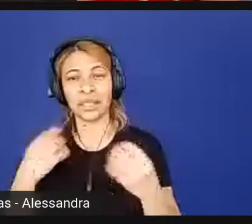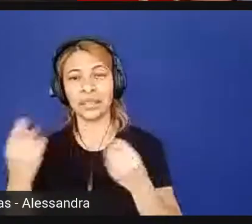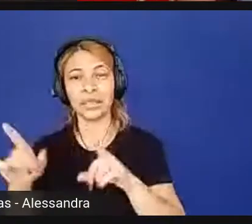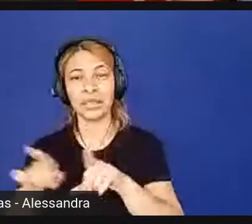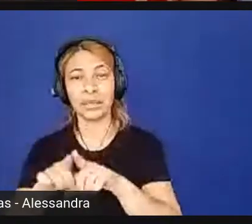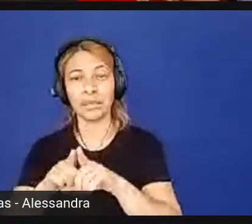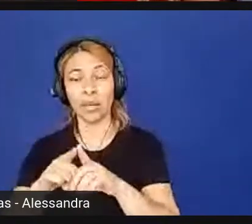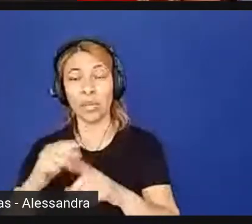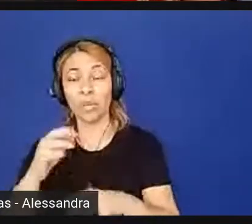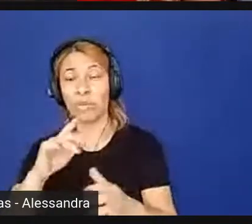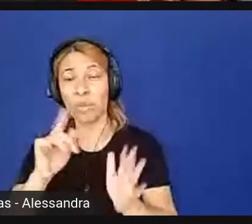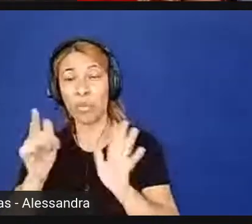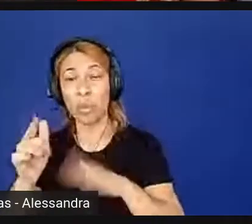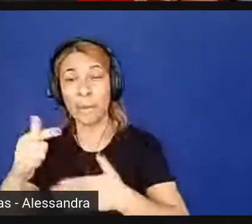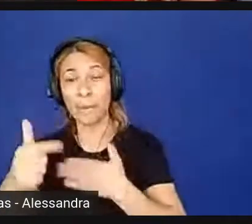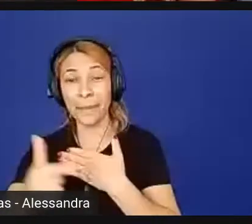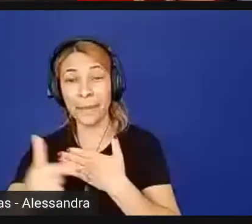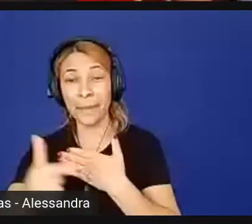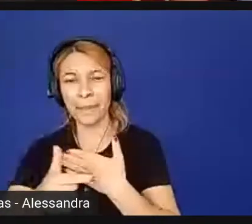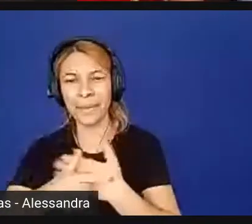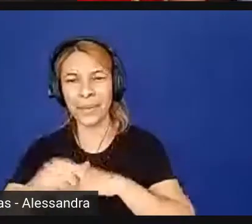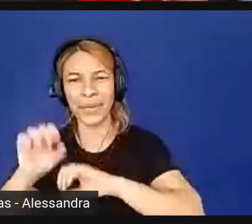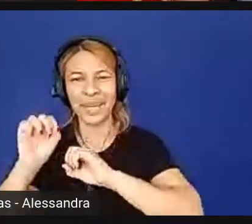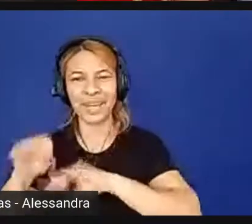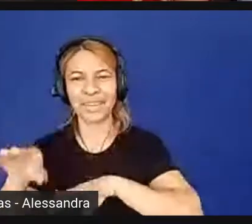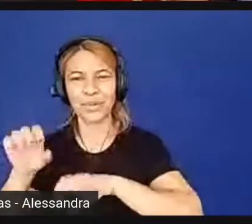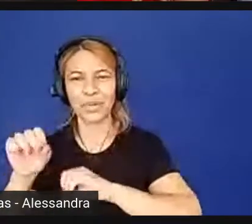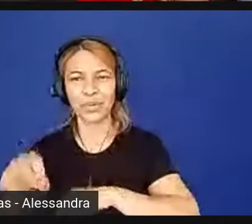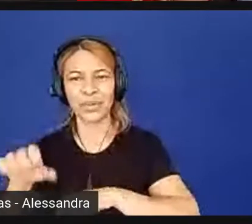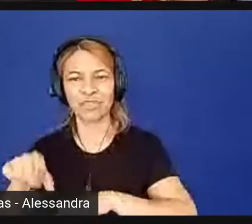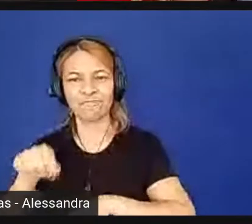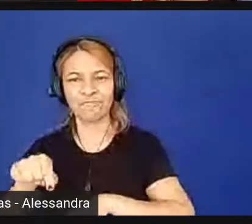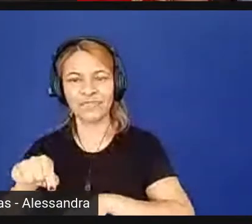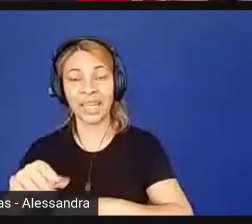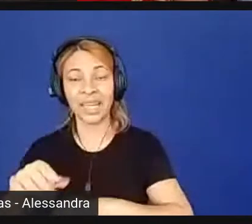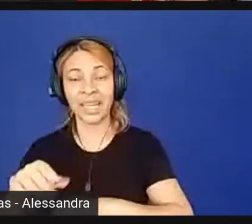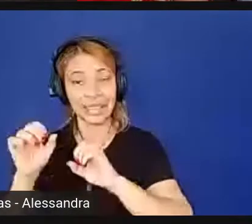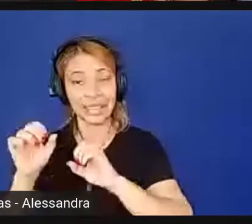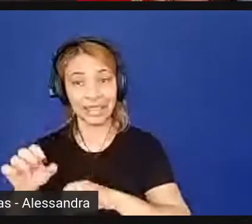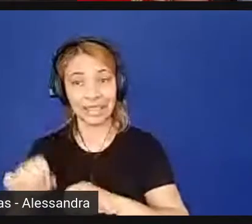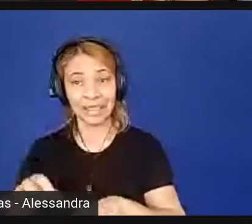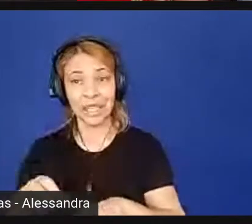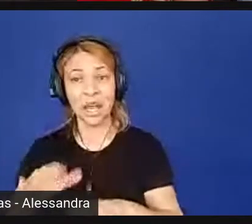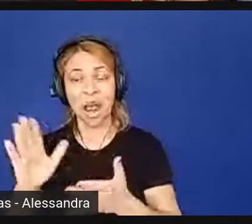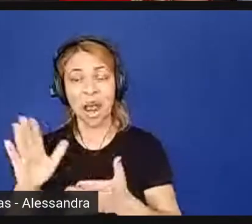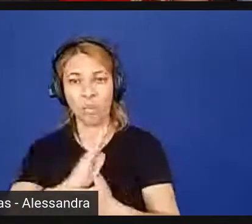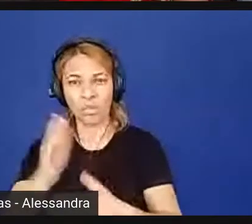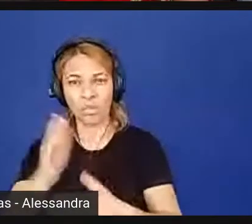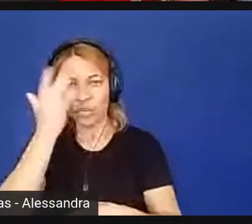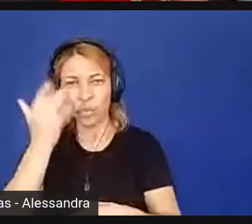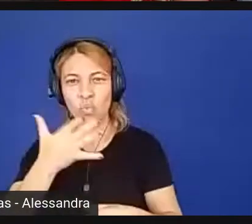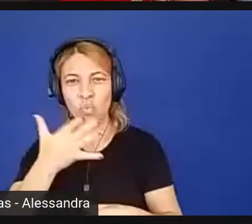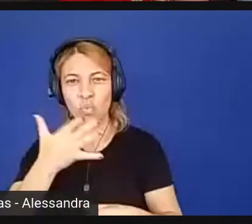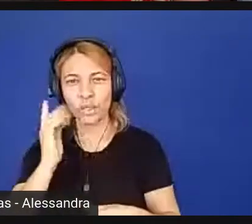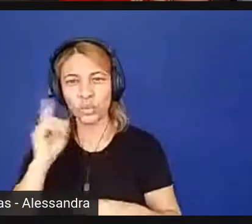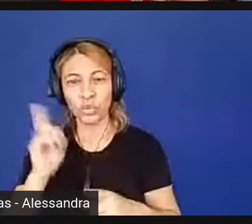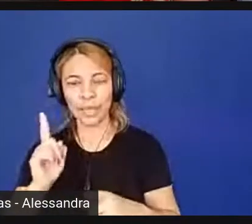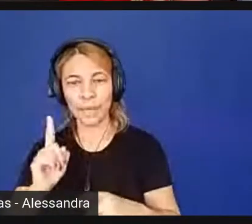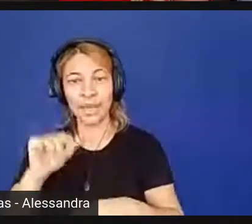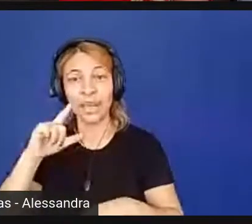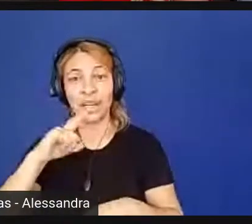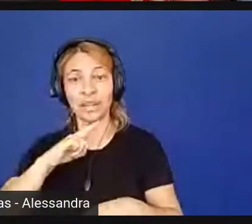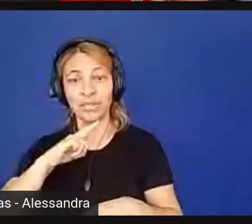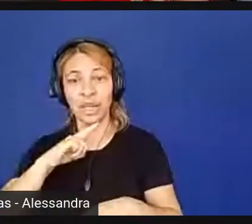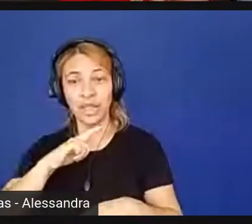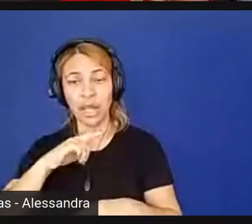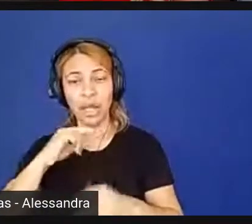papel educador. Ela ensina. Para quem não sabe o que é e nunca viu, ele vai ter um instrumento, um passo a passo